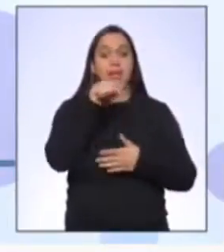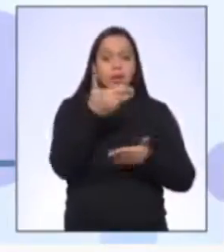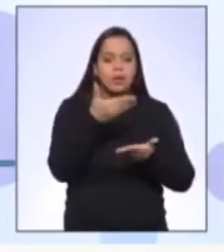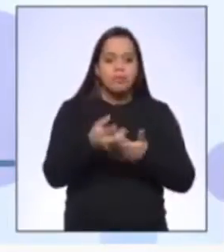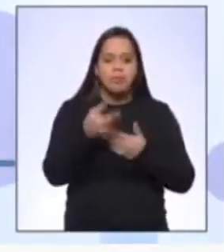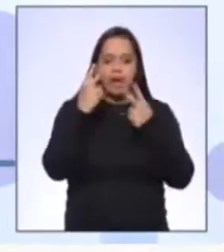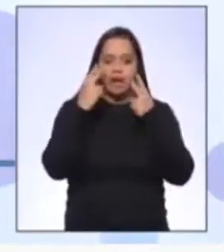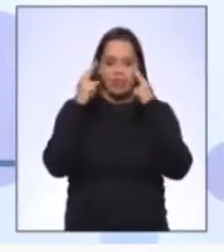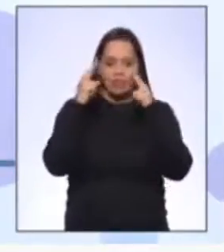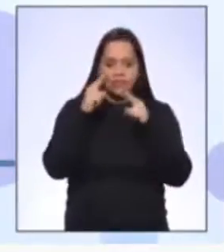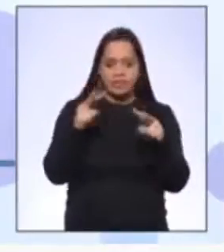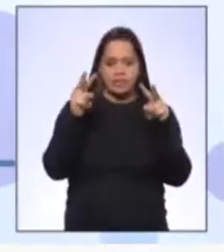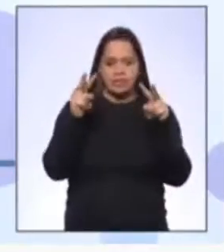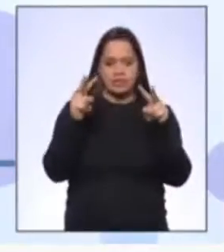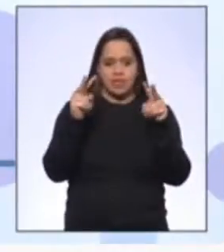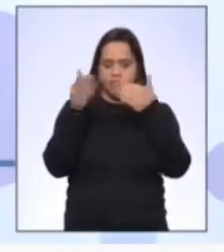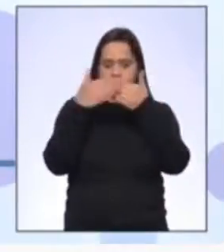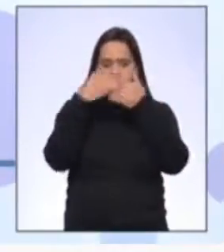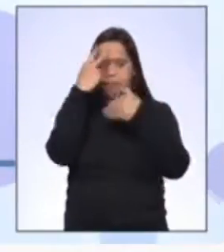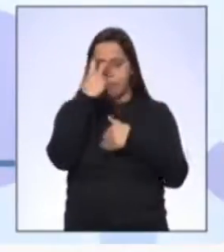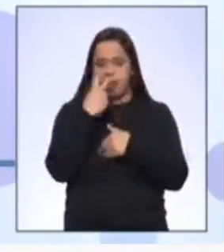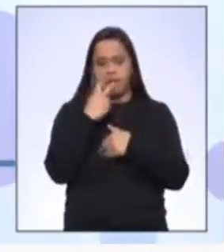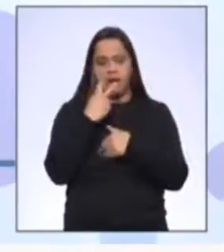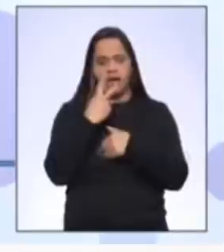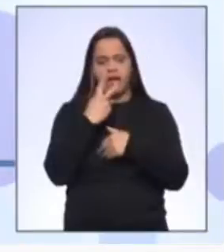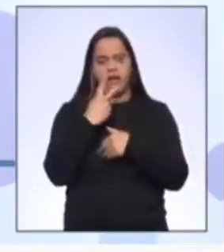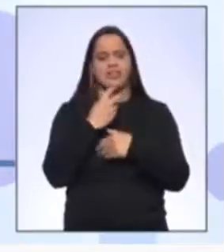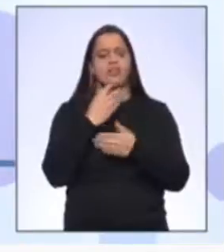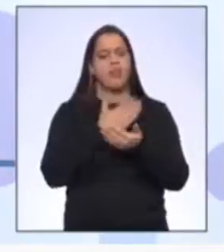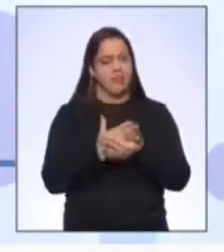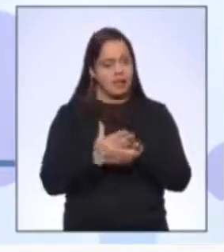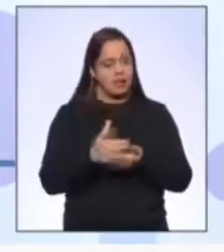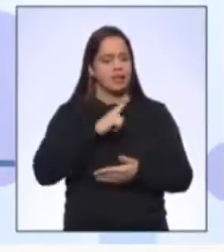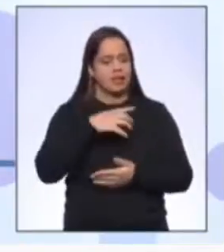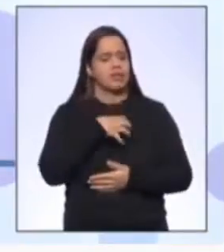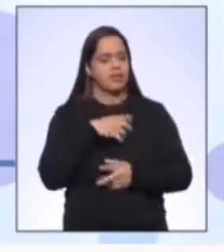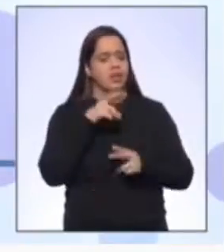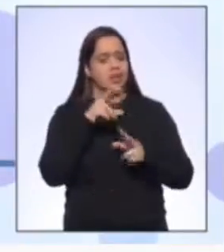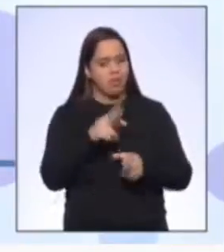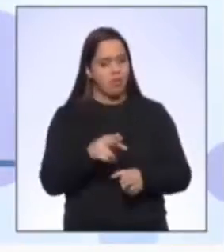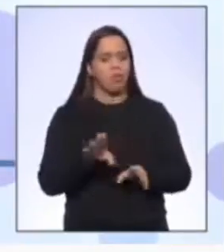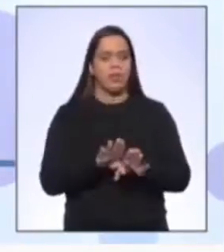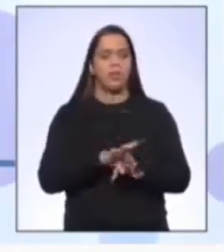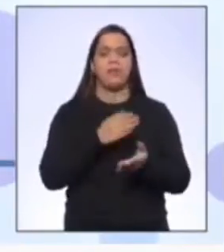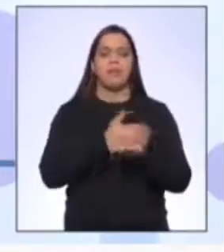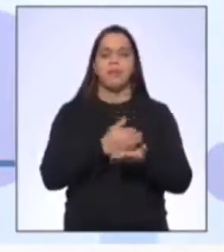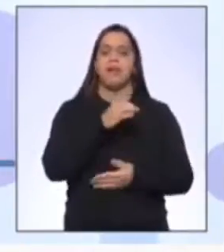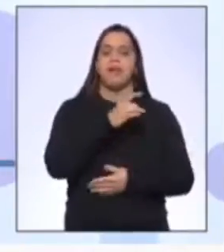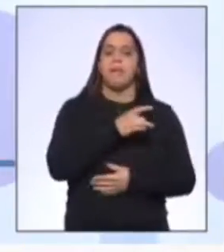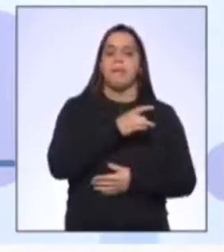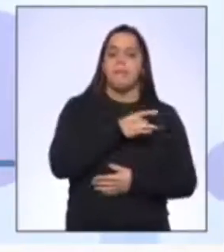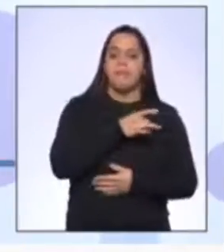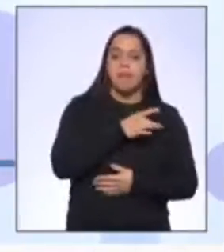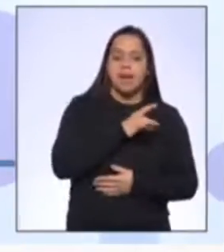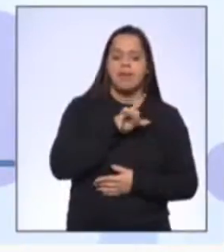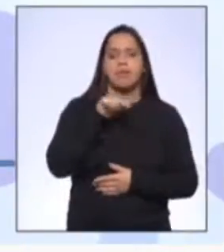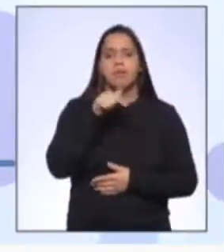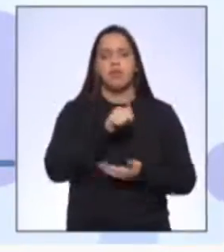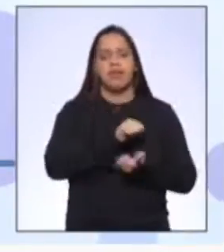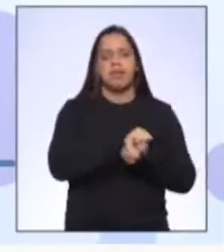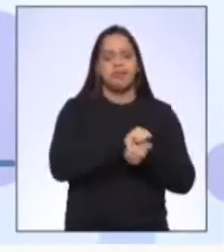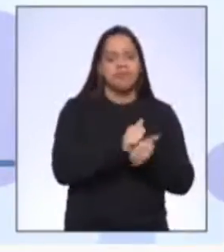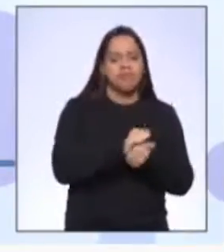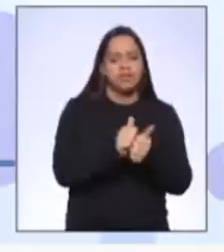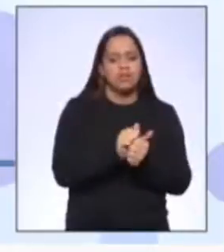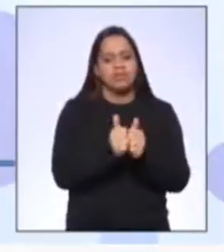pessoas passam a ter esse essa sensação que a professora juliana teve vem primeiro medo e aí ela vai se adaptando vai melhorando nos outros aspectos